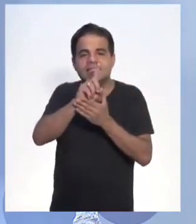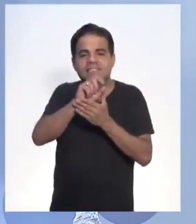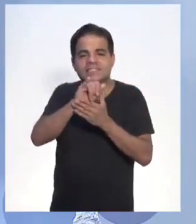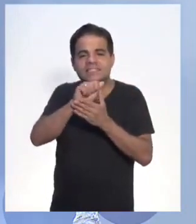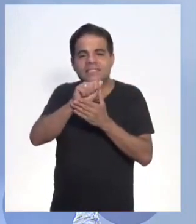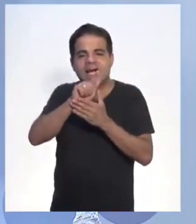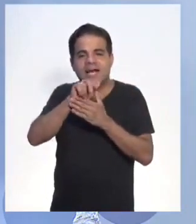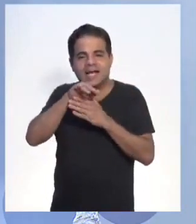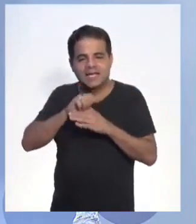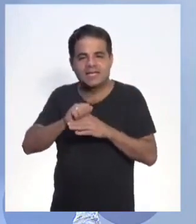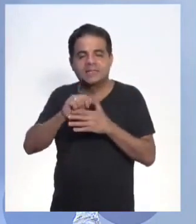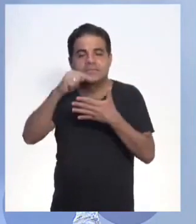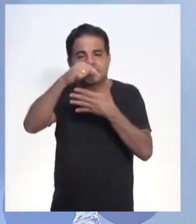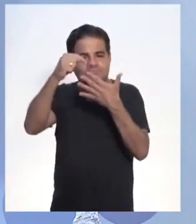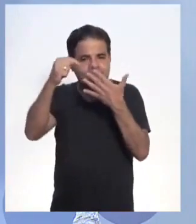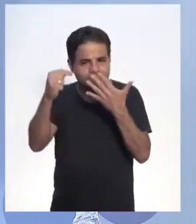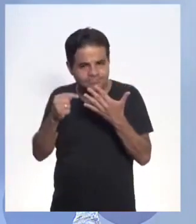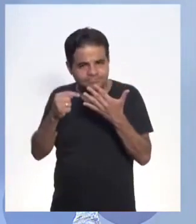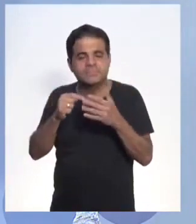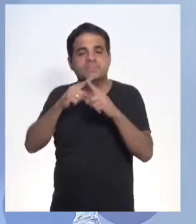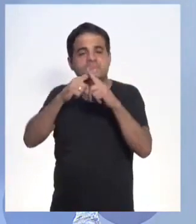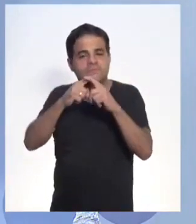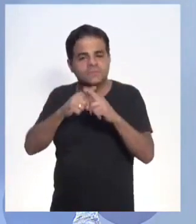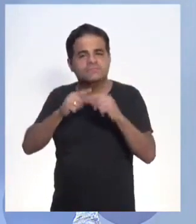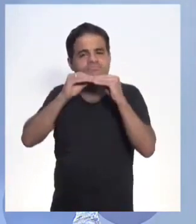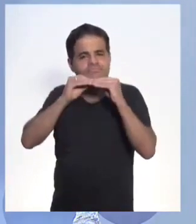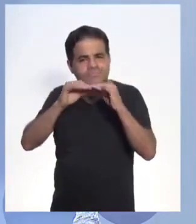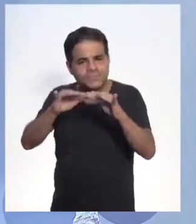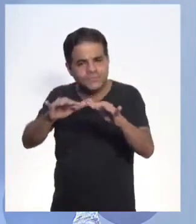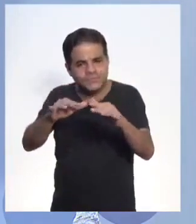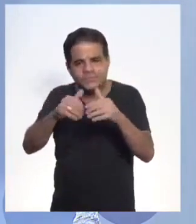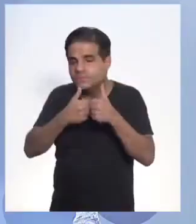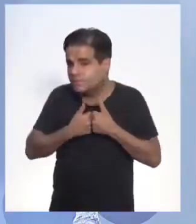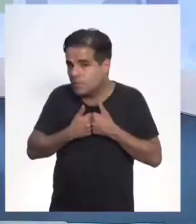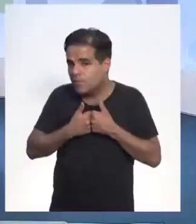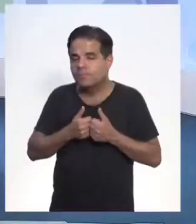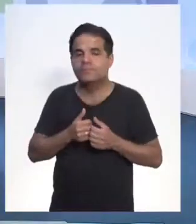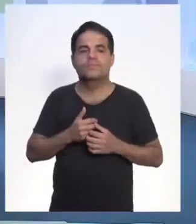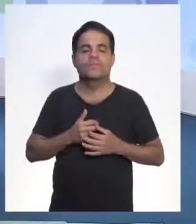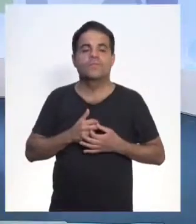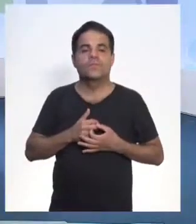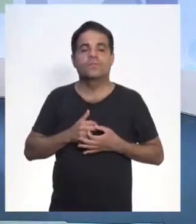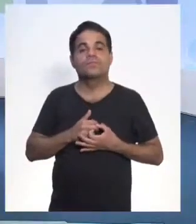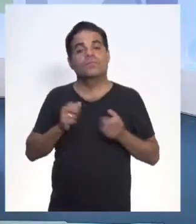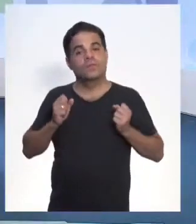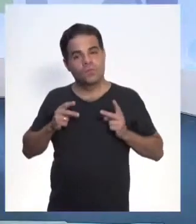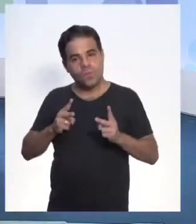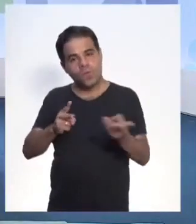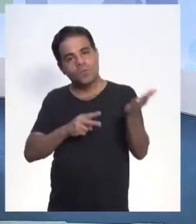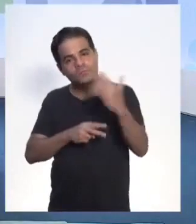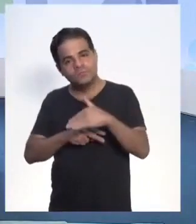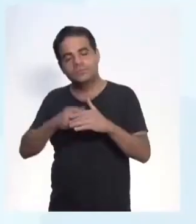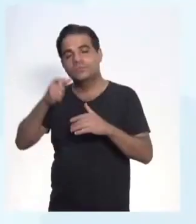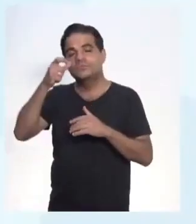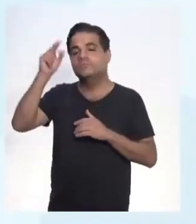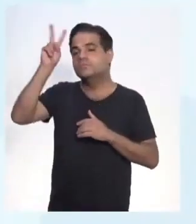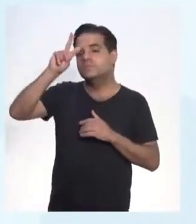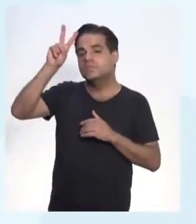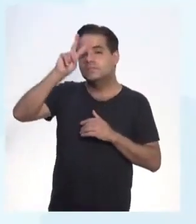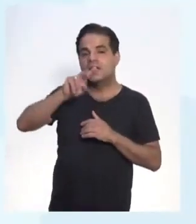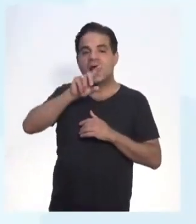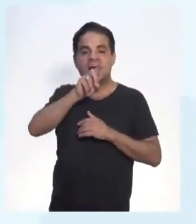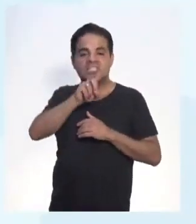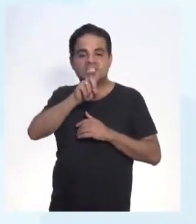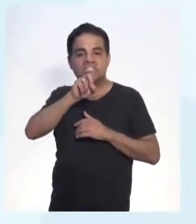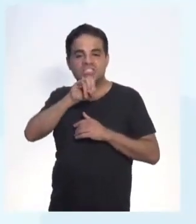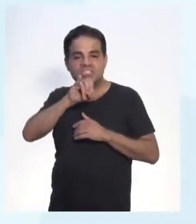árvore e do princípio multiplicativo. Muito bem. Então, continuando. Vamos lembrar do